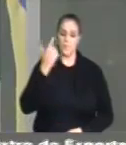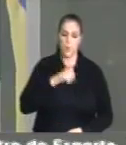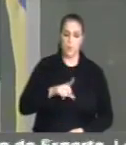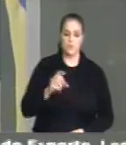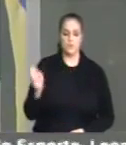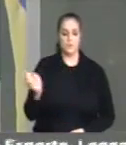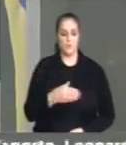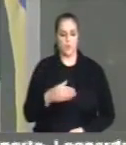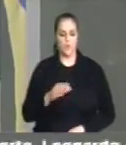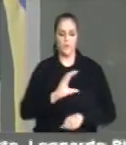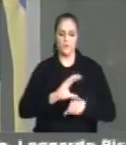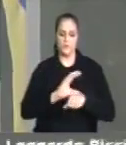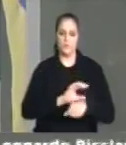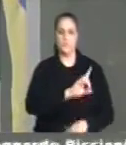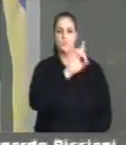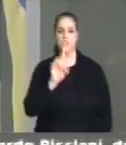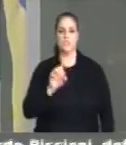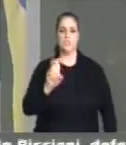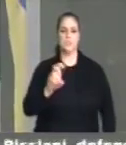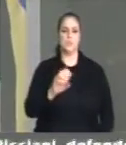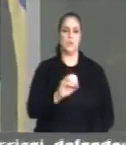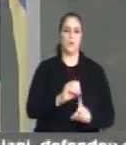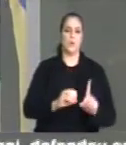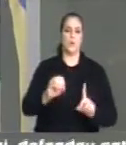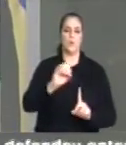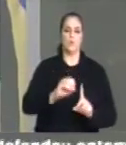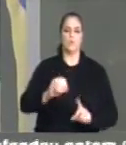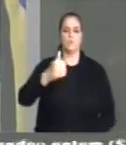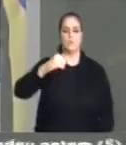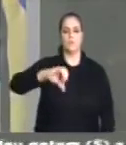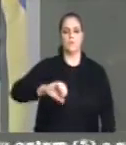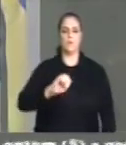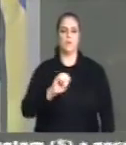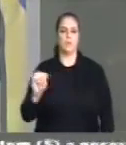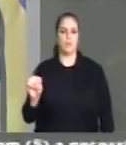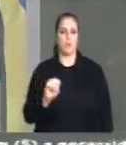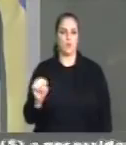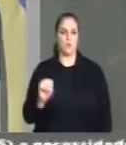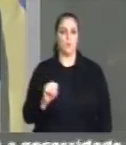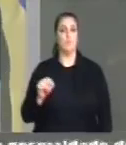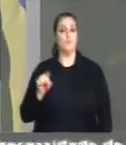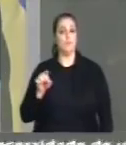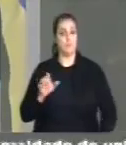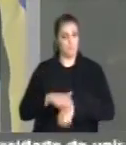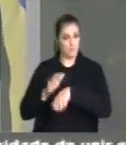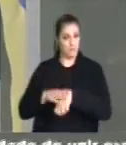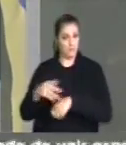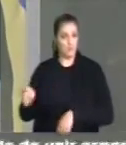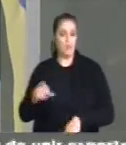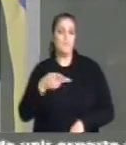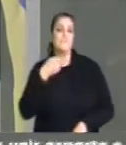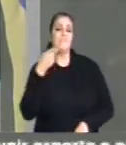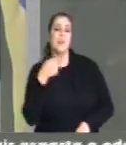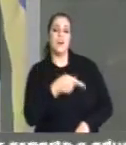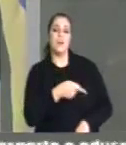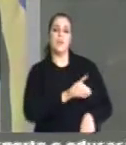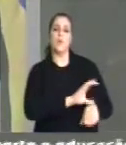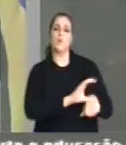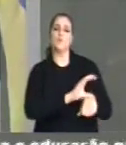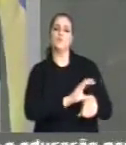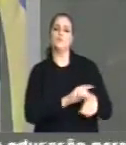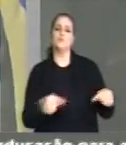promulgada no dia 5 de outubro de 1988, foi chamada por ele de Constituição